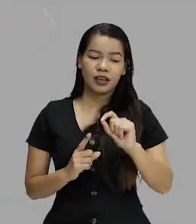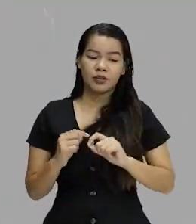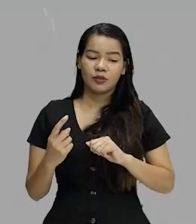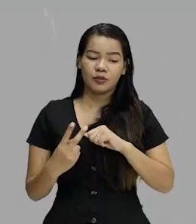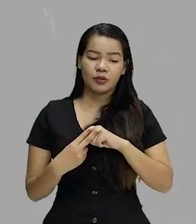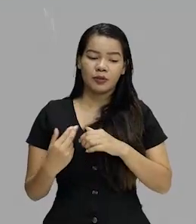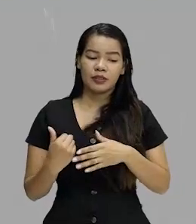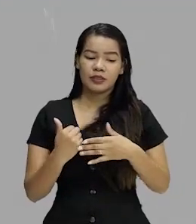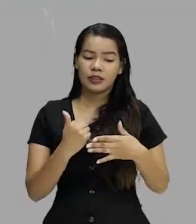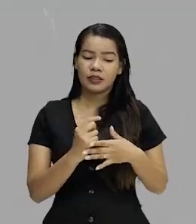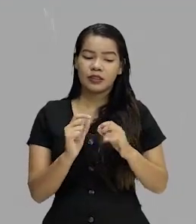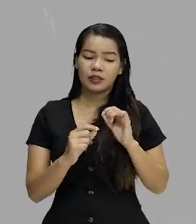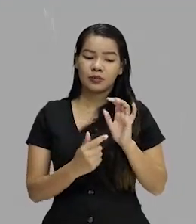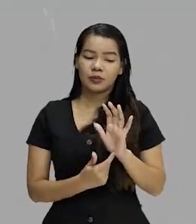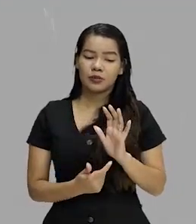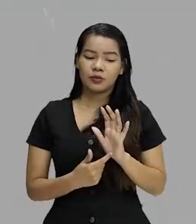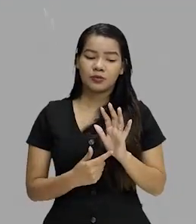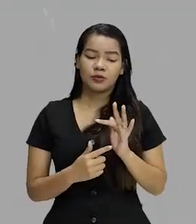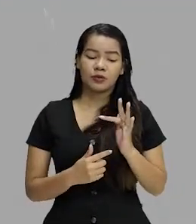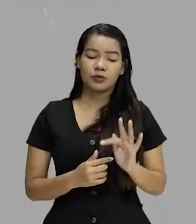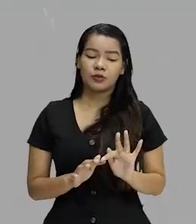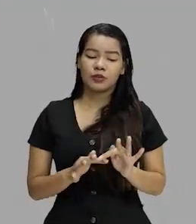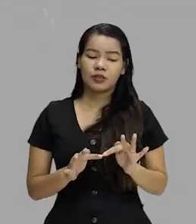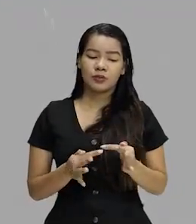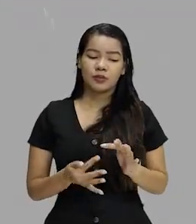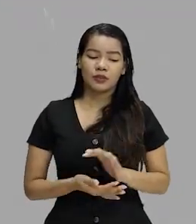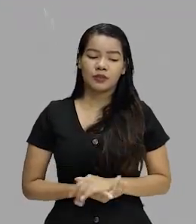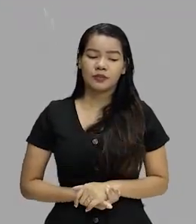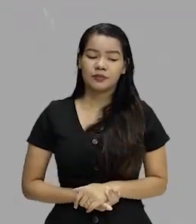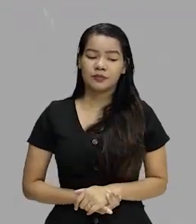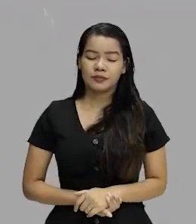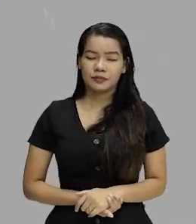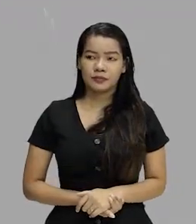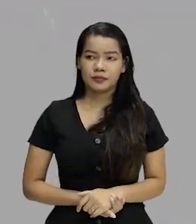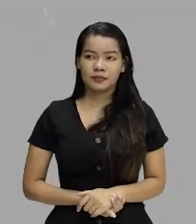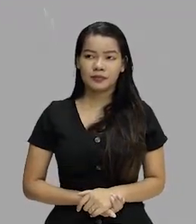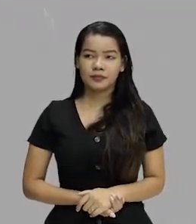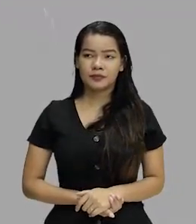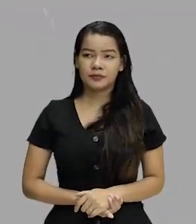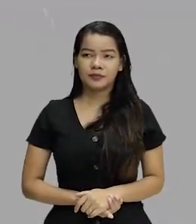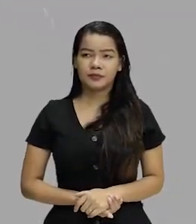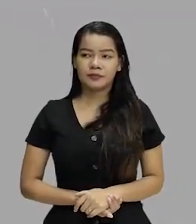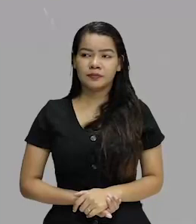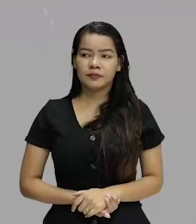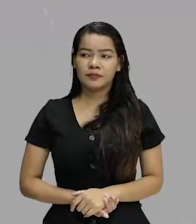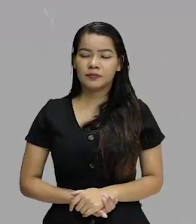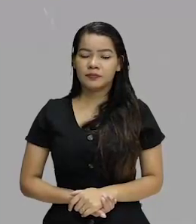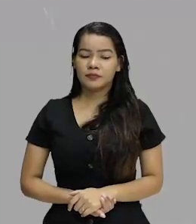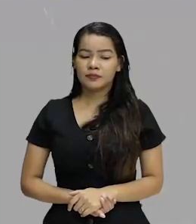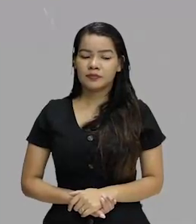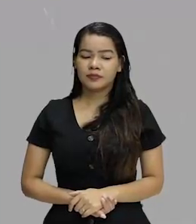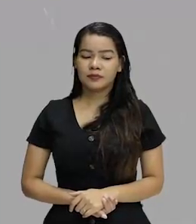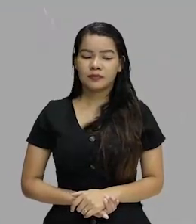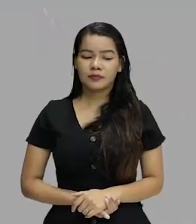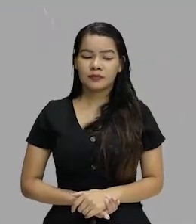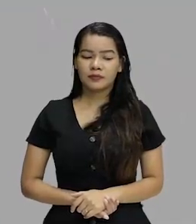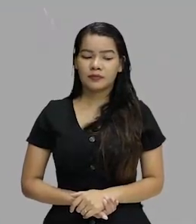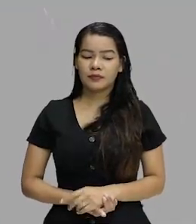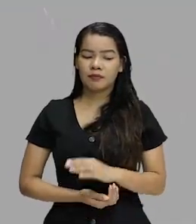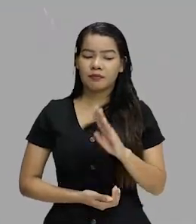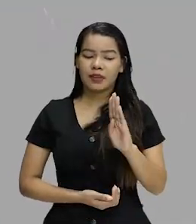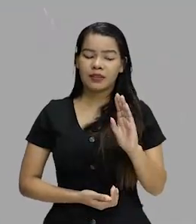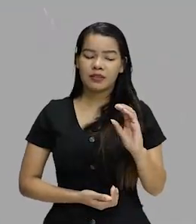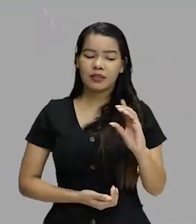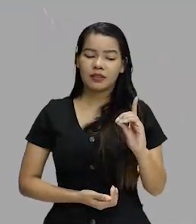que indica futuro simples. Não é passado contínuo, não é nenhum tipo de forma de passado, nem imperativo e nem o